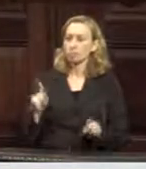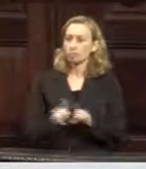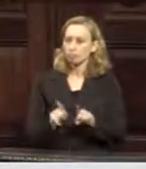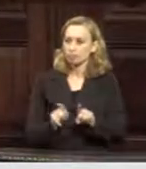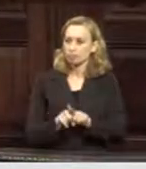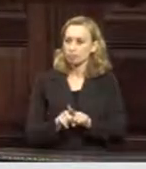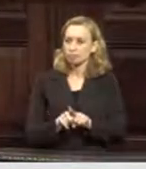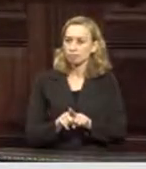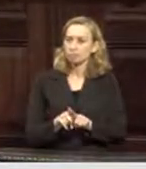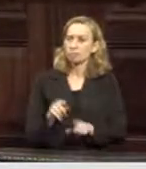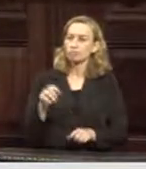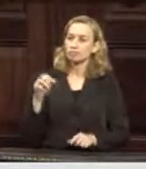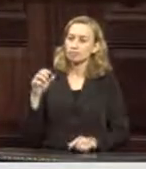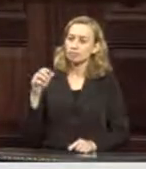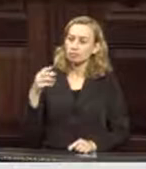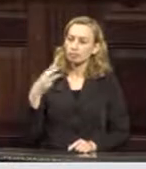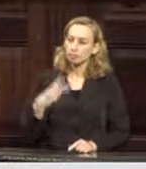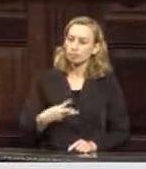de